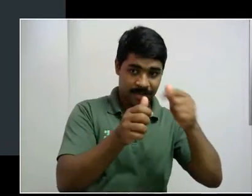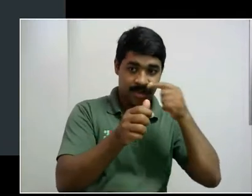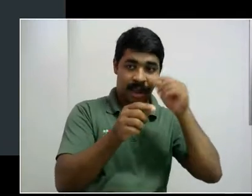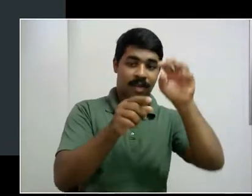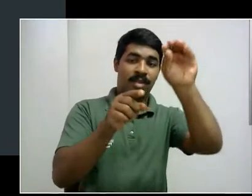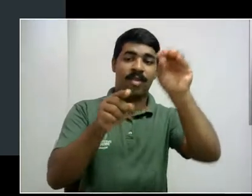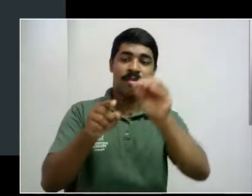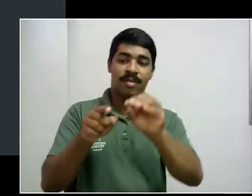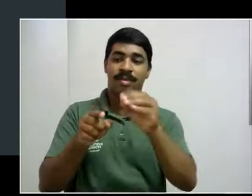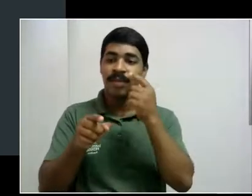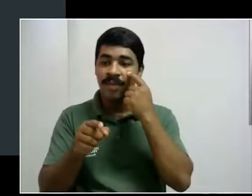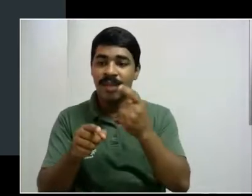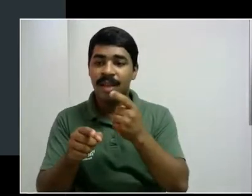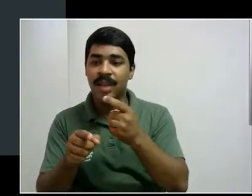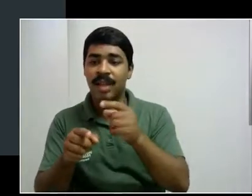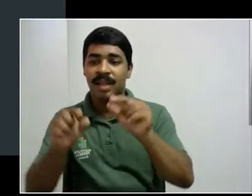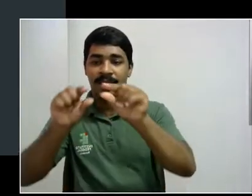1. Tá?